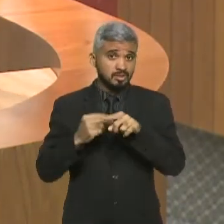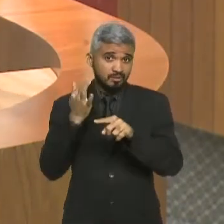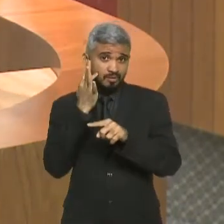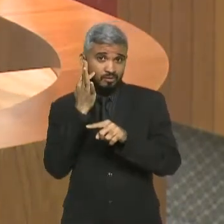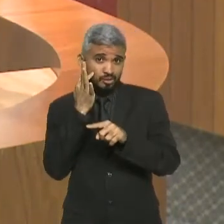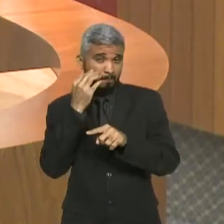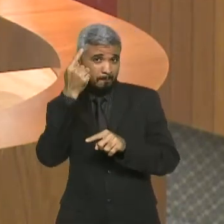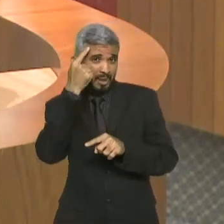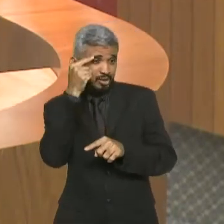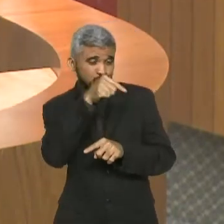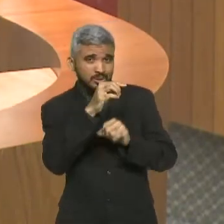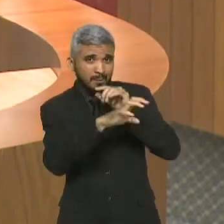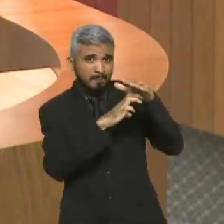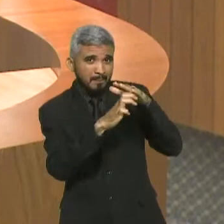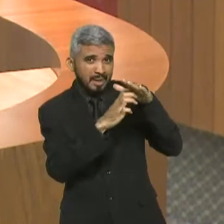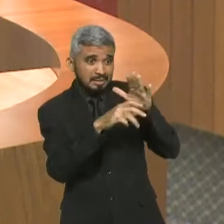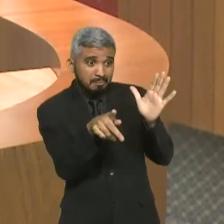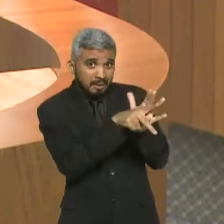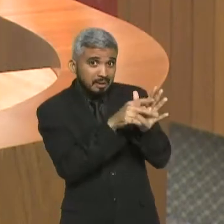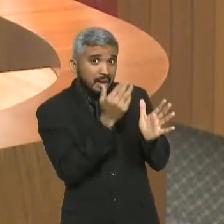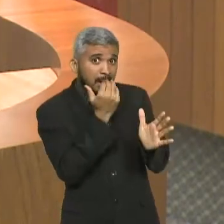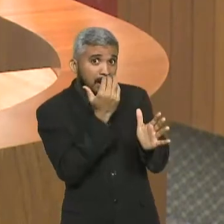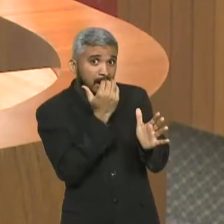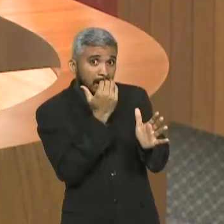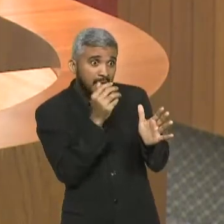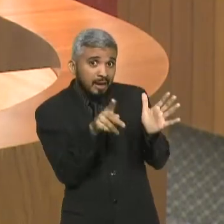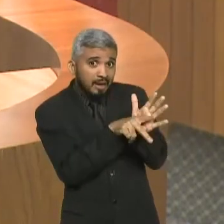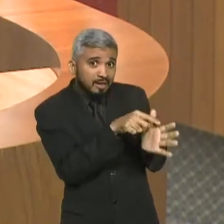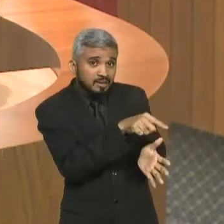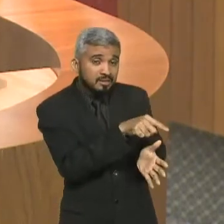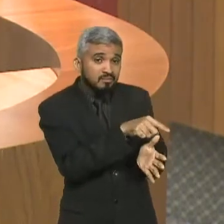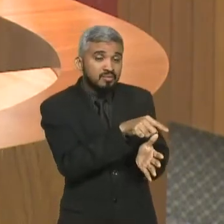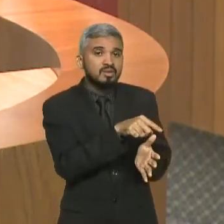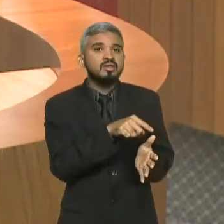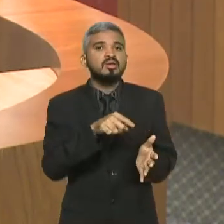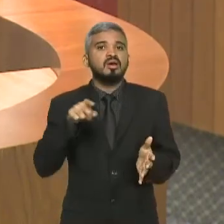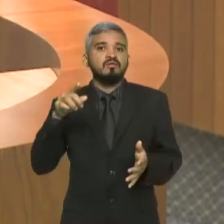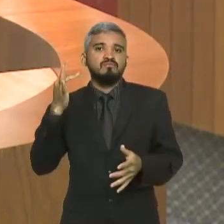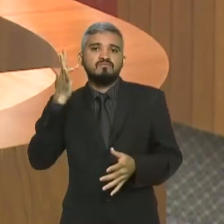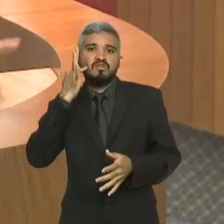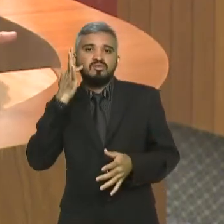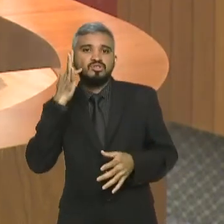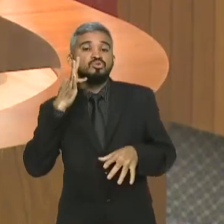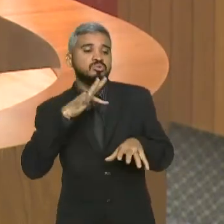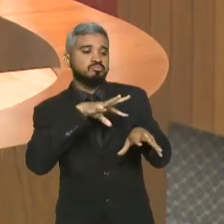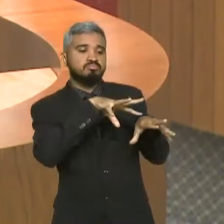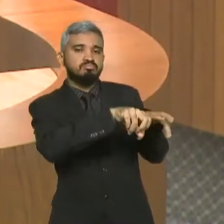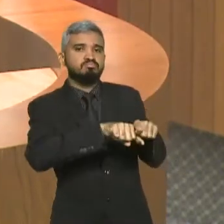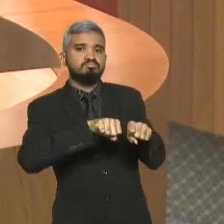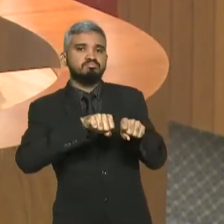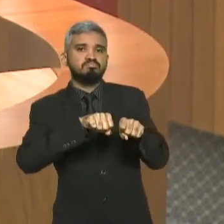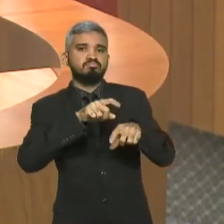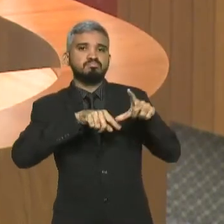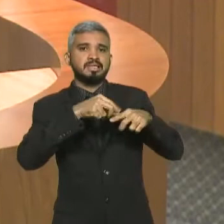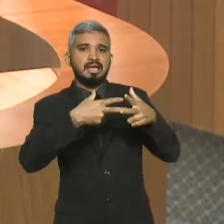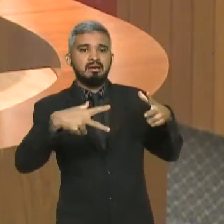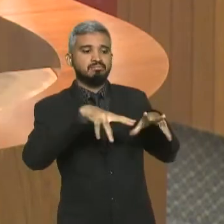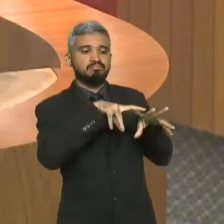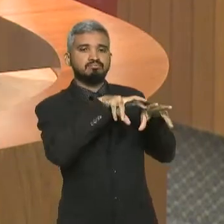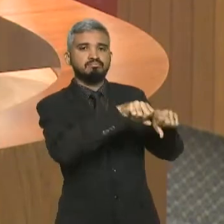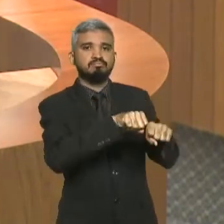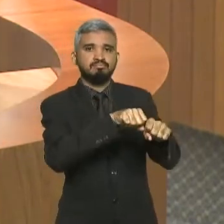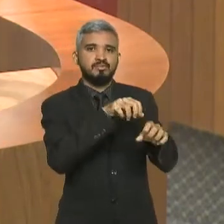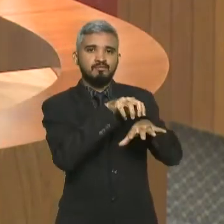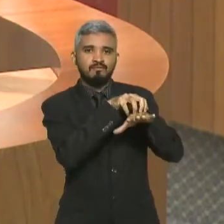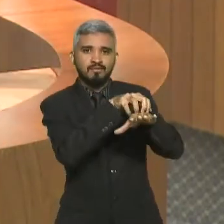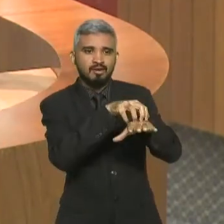querendo prejudicar, ele foi lá e o quê? Confiscou os bens da empresa. Estatizou. Trouxe dizendo que o